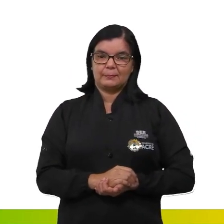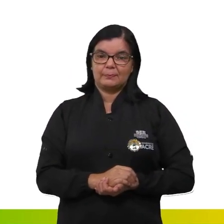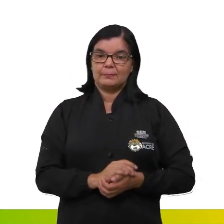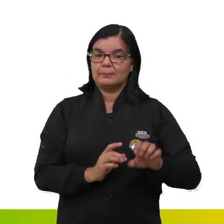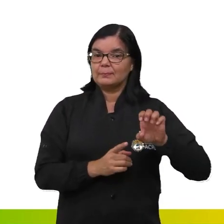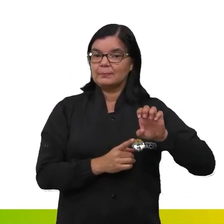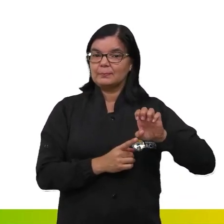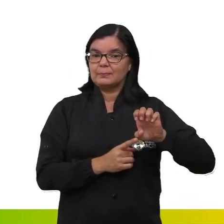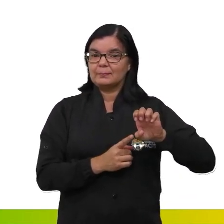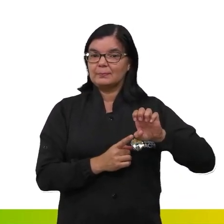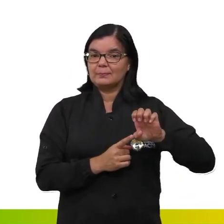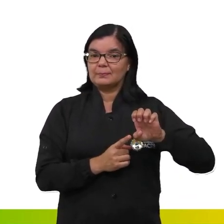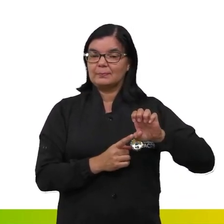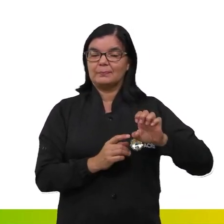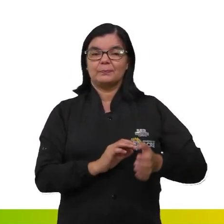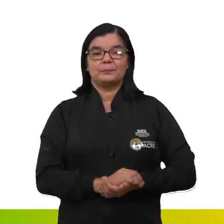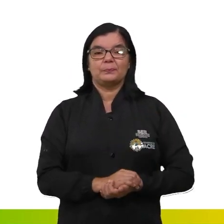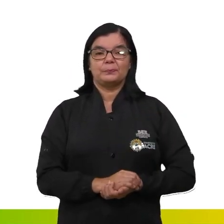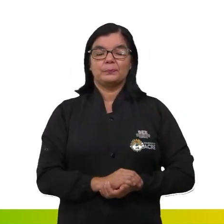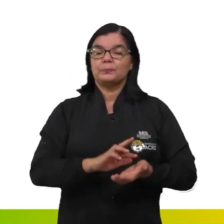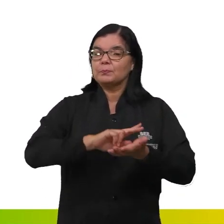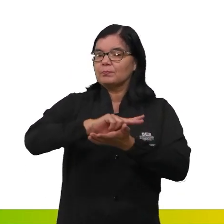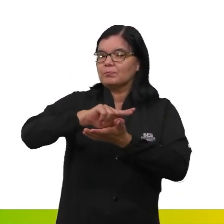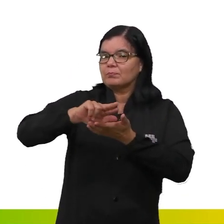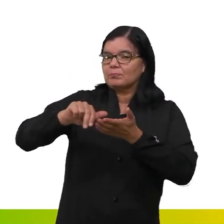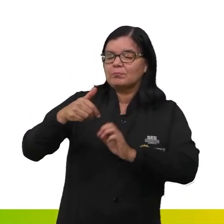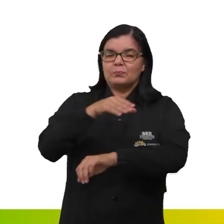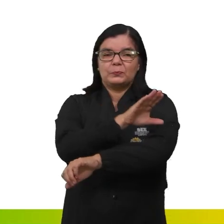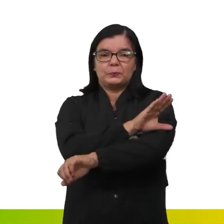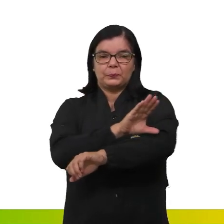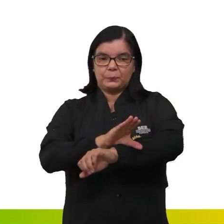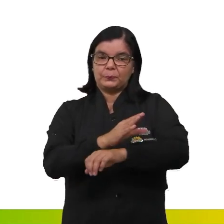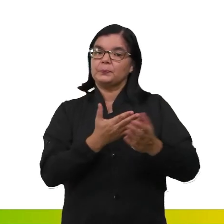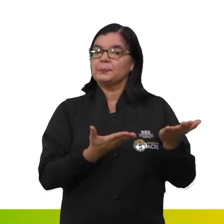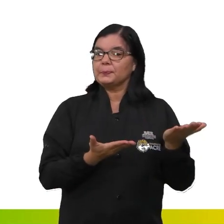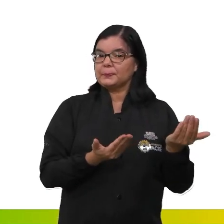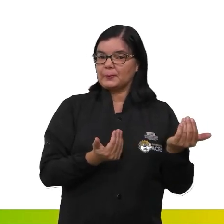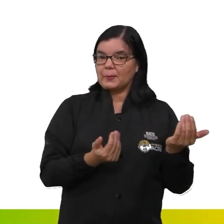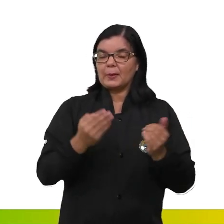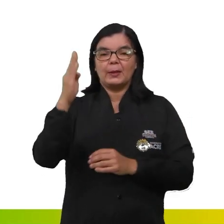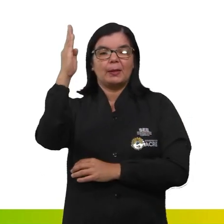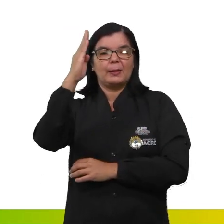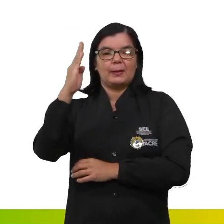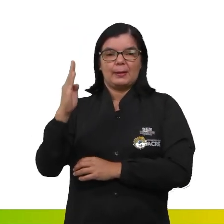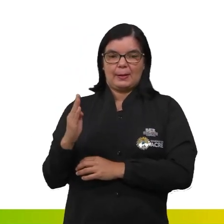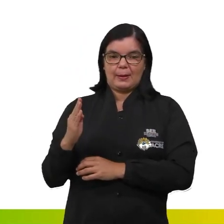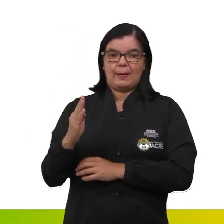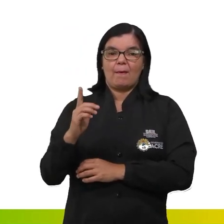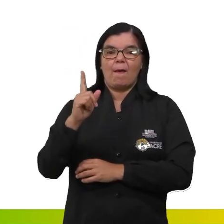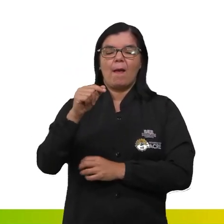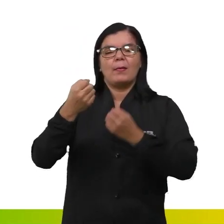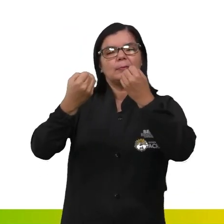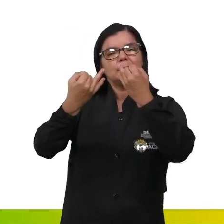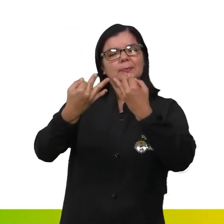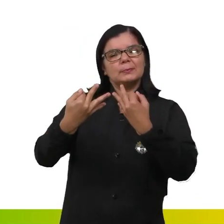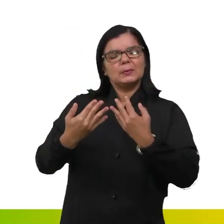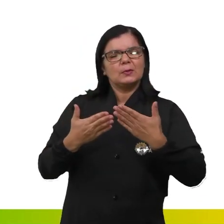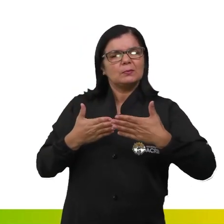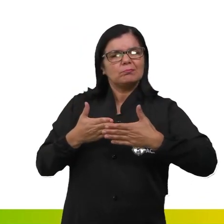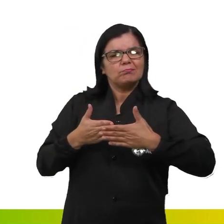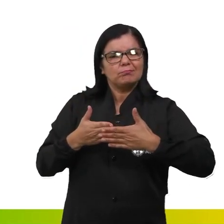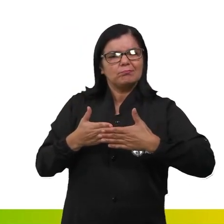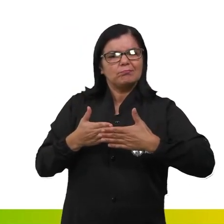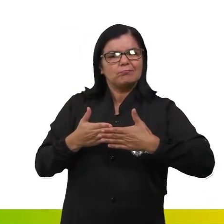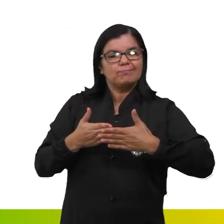Letra E. O multiculturalismo juvenil no Brasil é um conceito